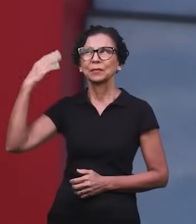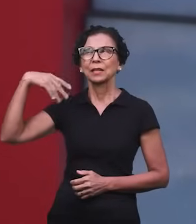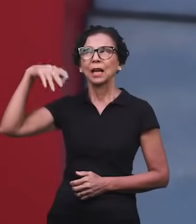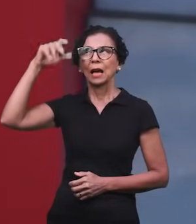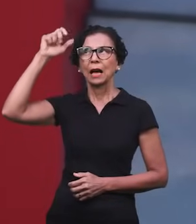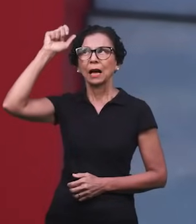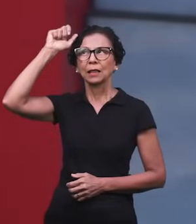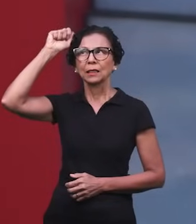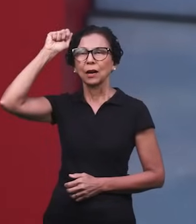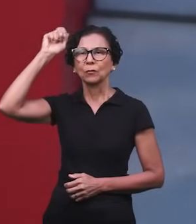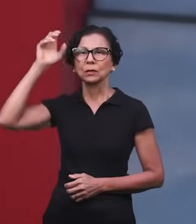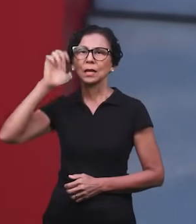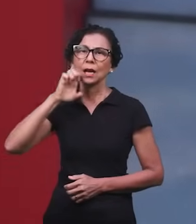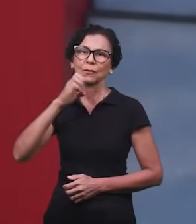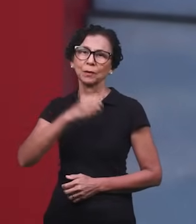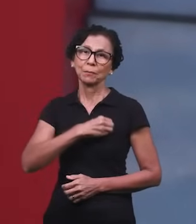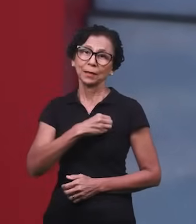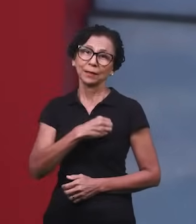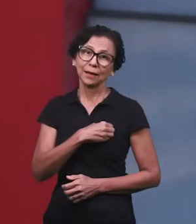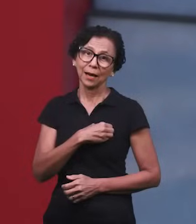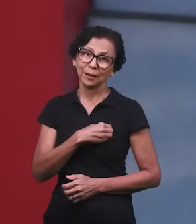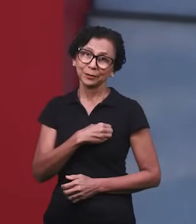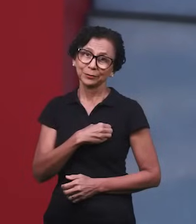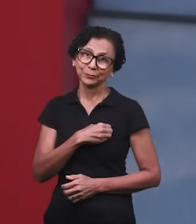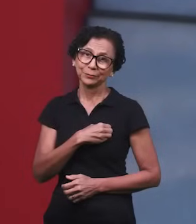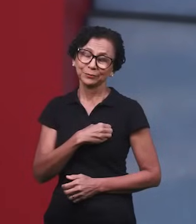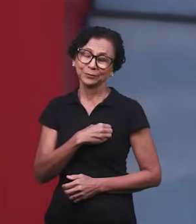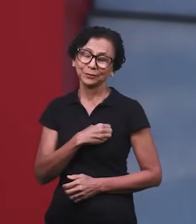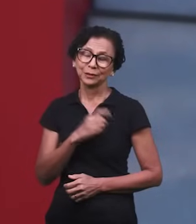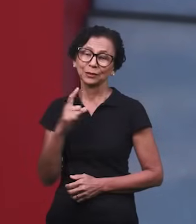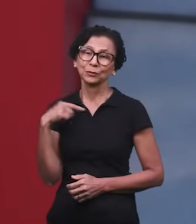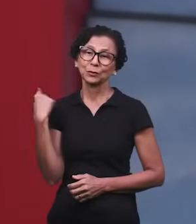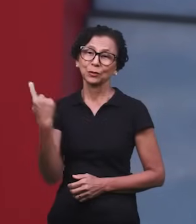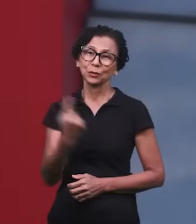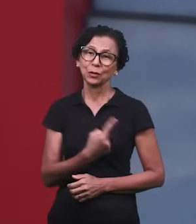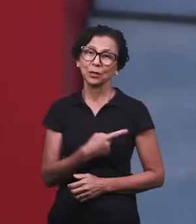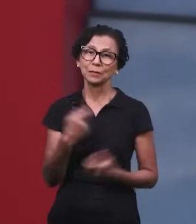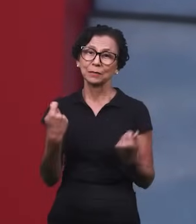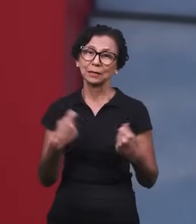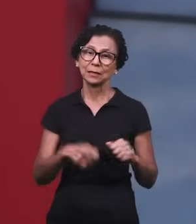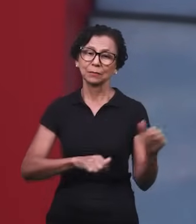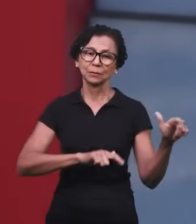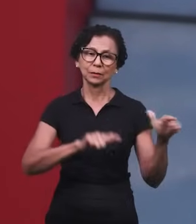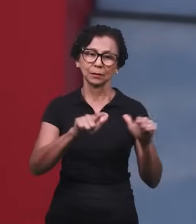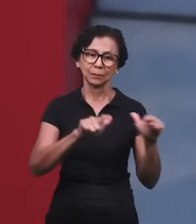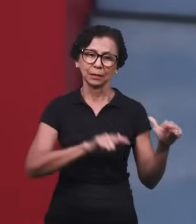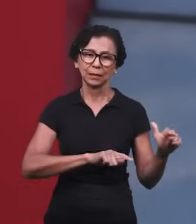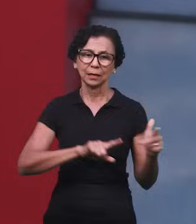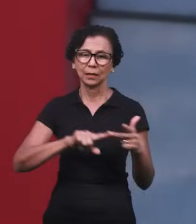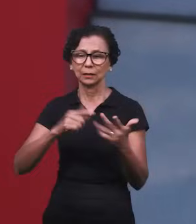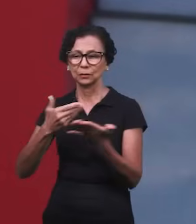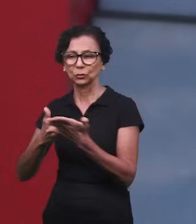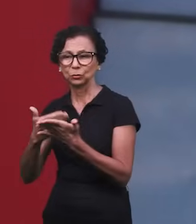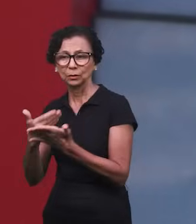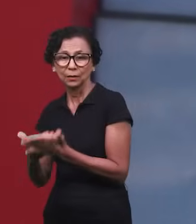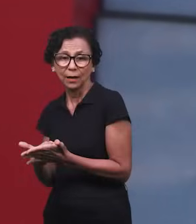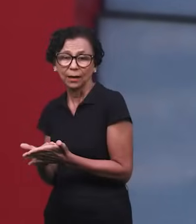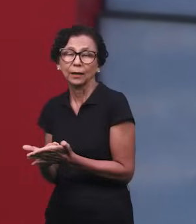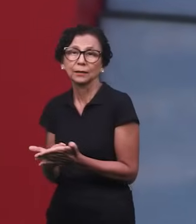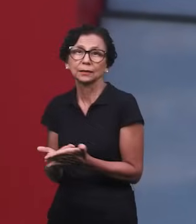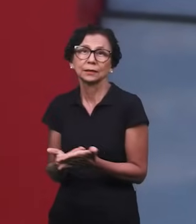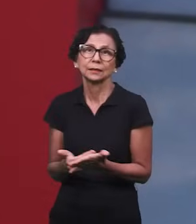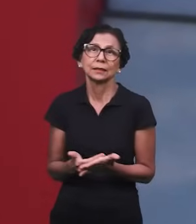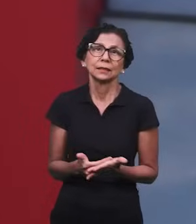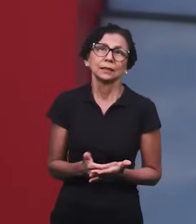temos que trabalhar. Quando não é trabalhar, é estudar. Então, precisamos dedicar tempo, e se